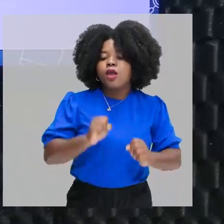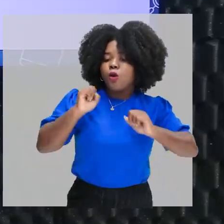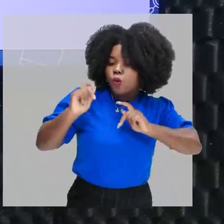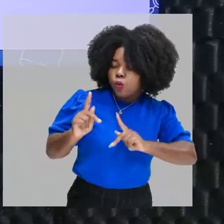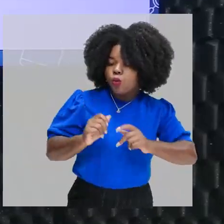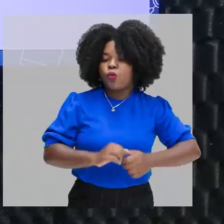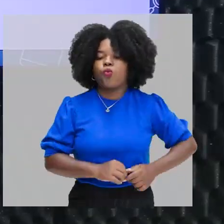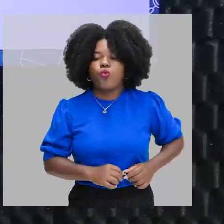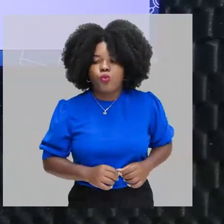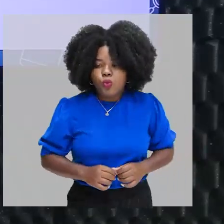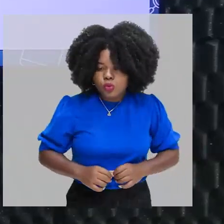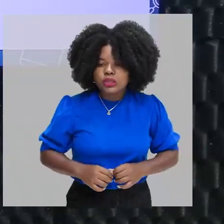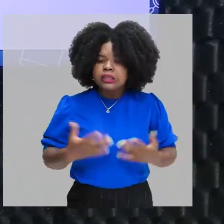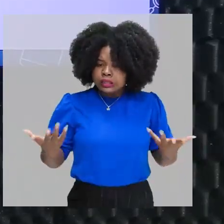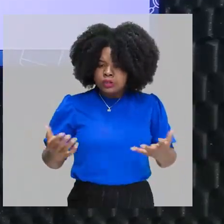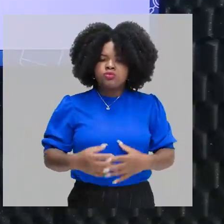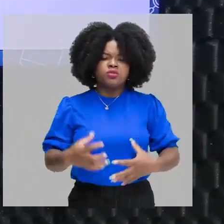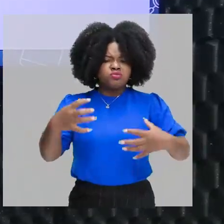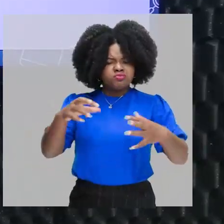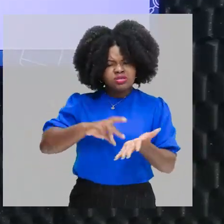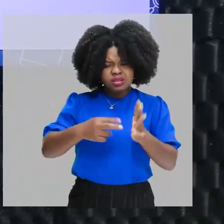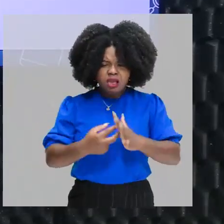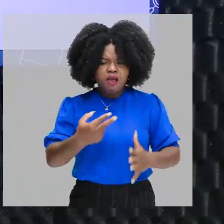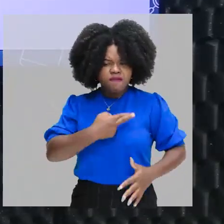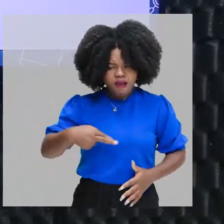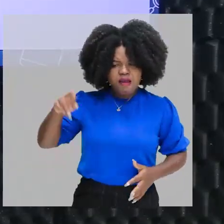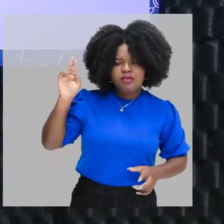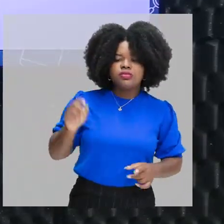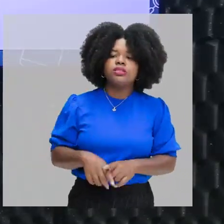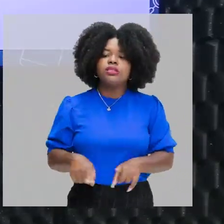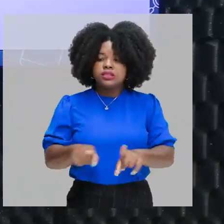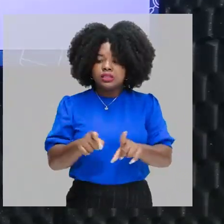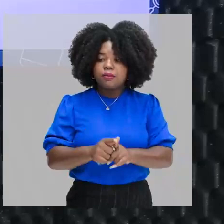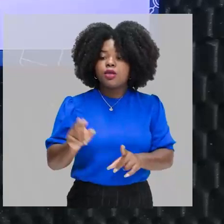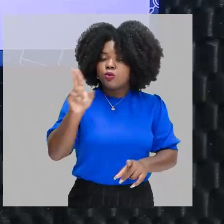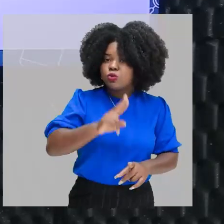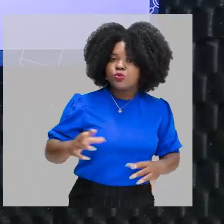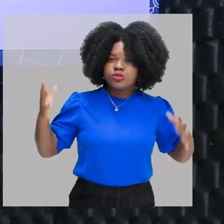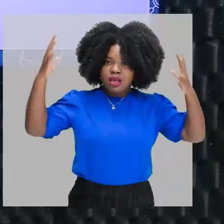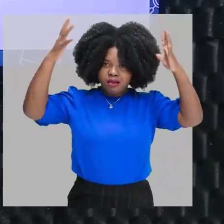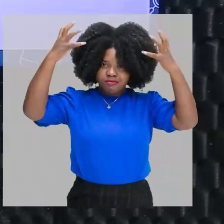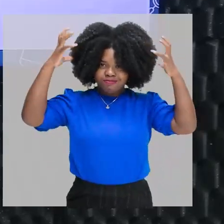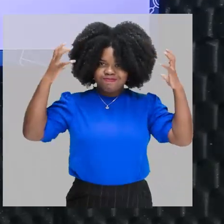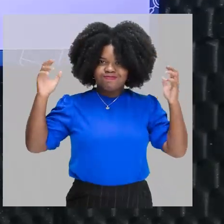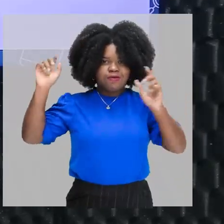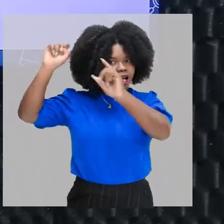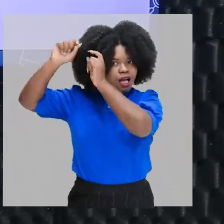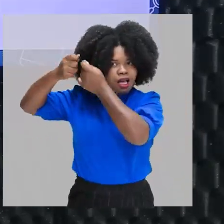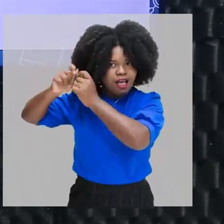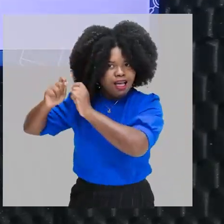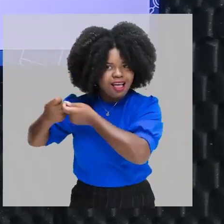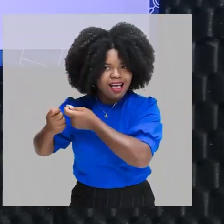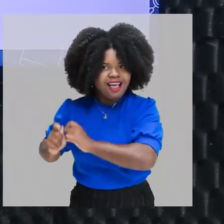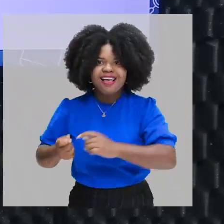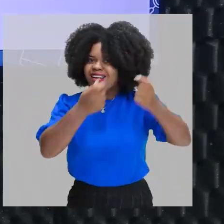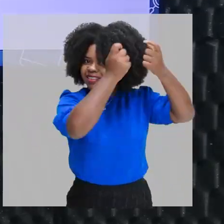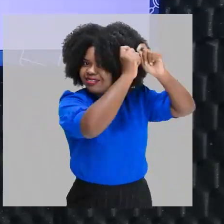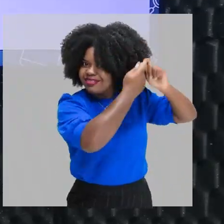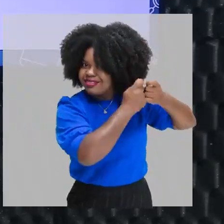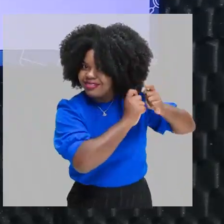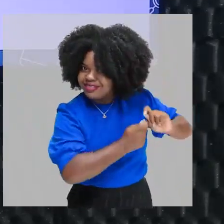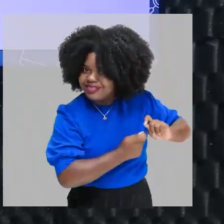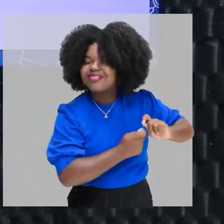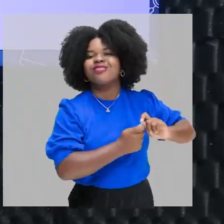são os dreads, né, aquele penteado, o estilo que se usa na questão do cabelo, ela faz justamente referência à juba do